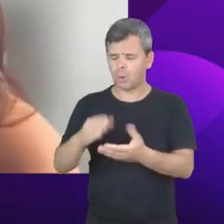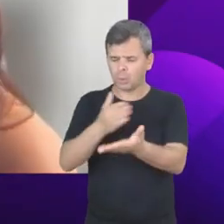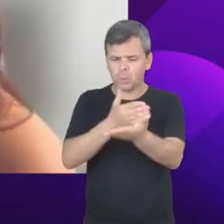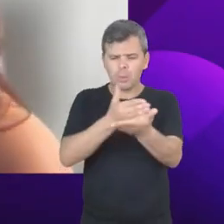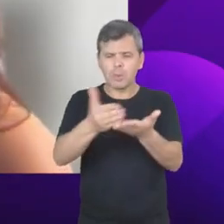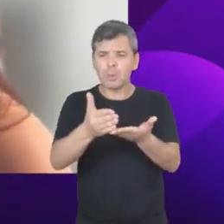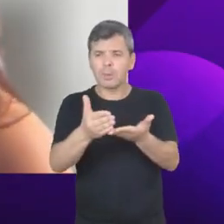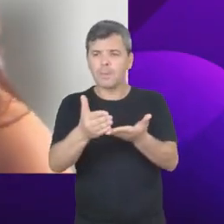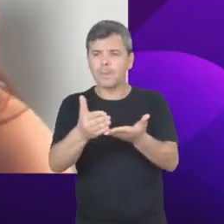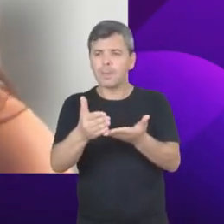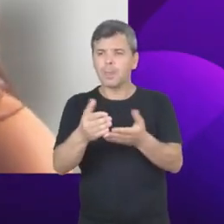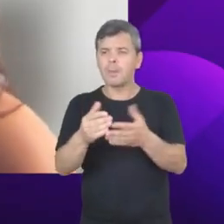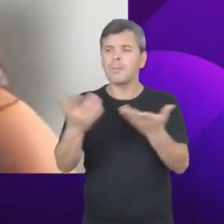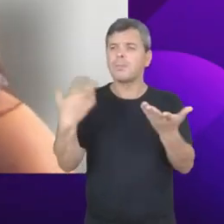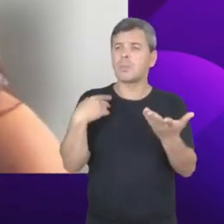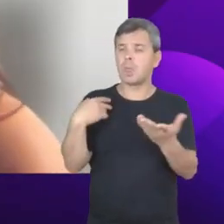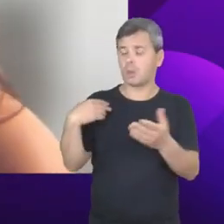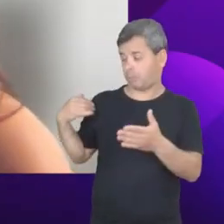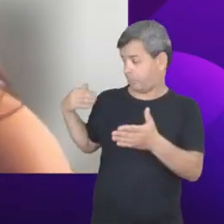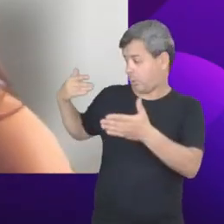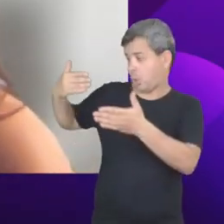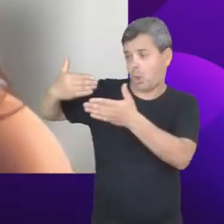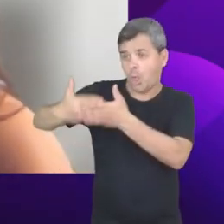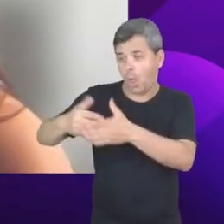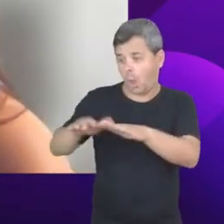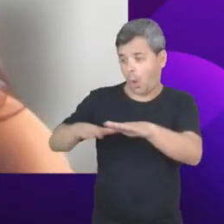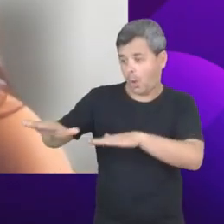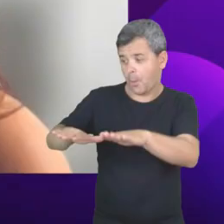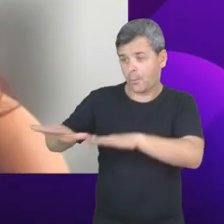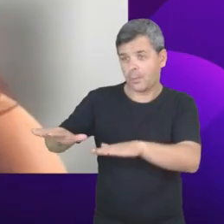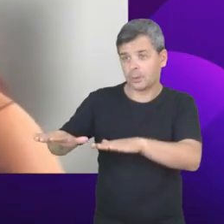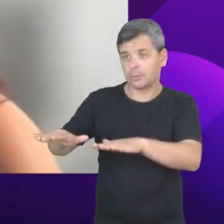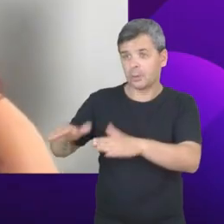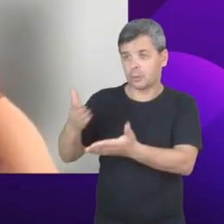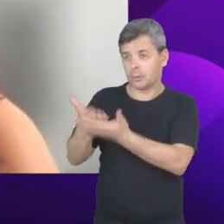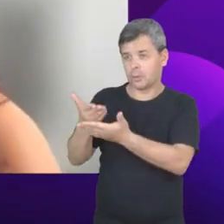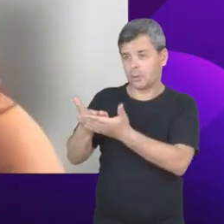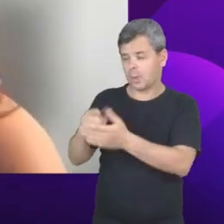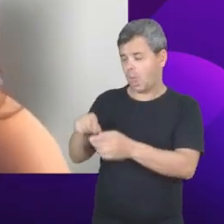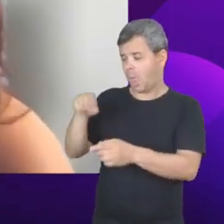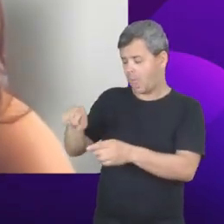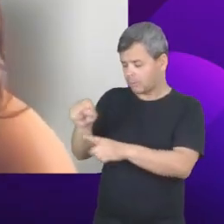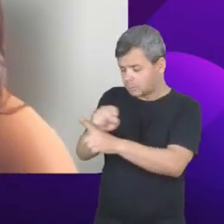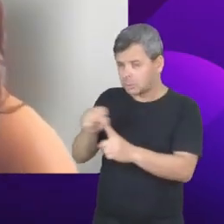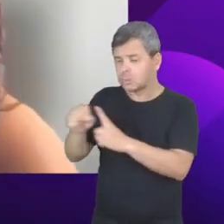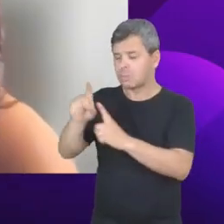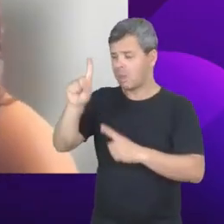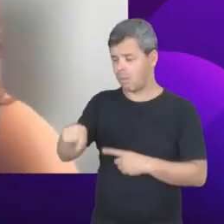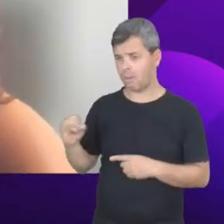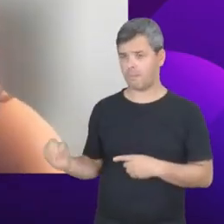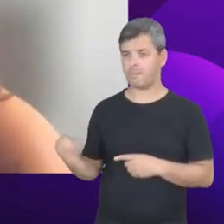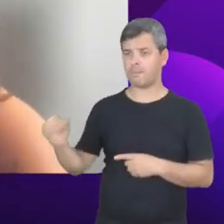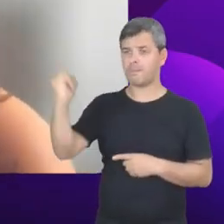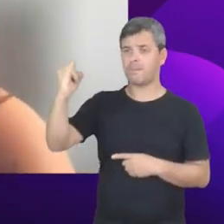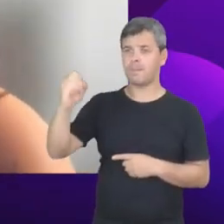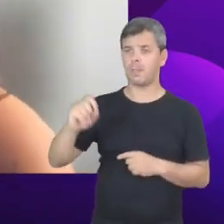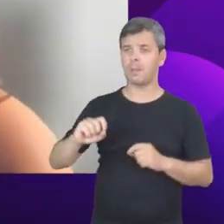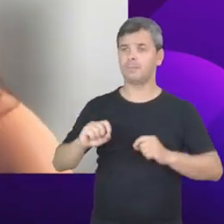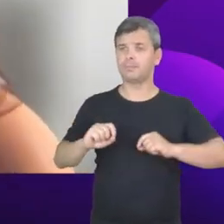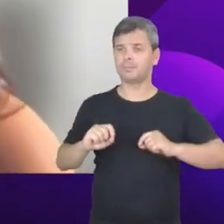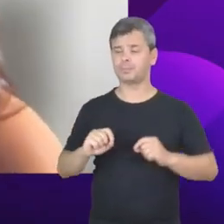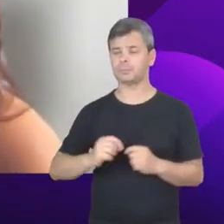começar fazendo um breve histórico do movimento estudantil, esse movimento social que é tão importante e